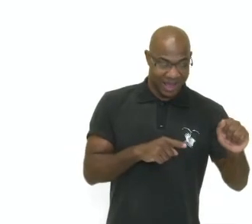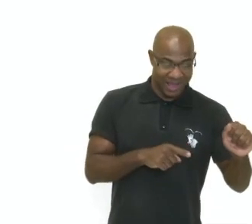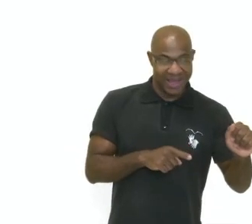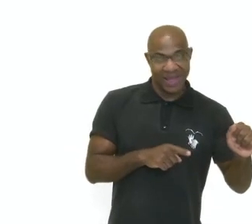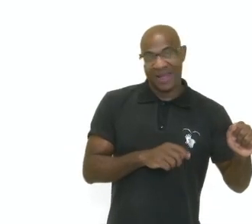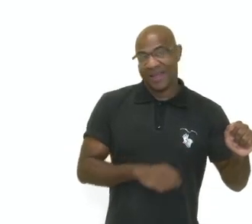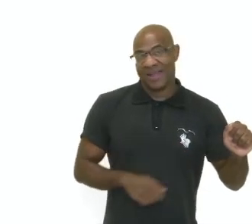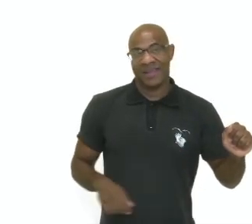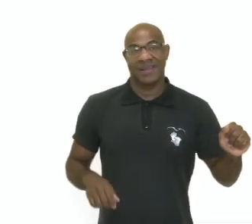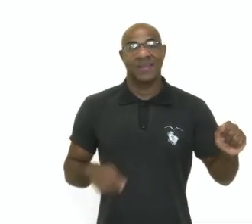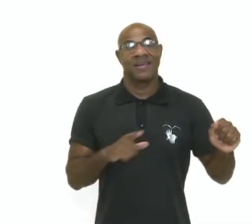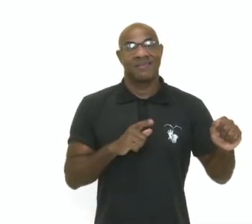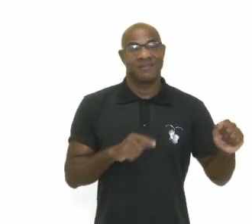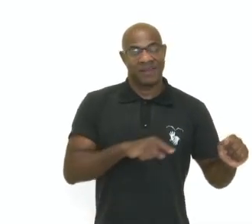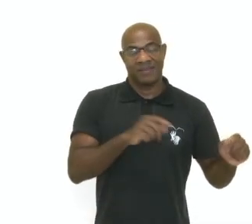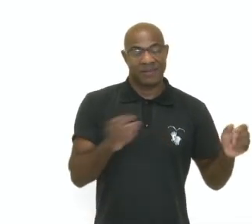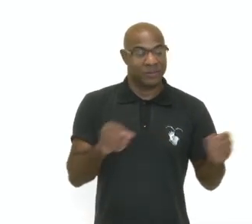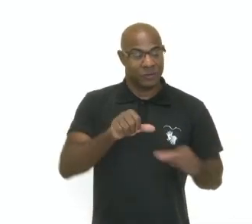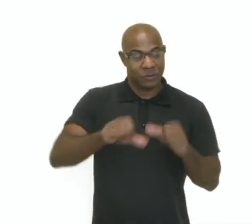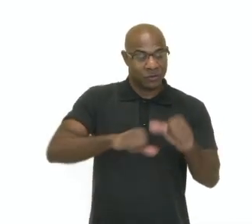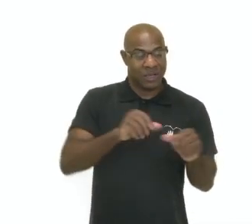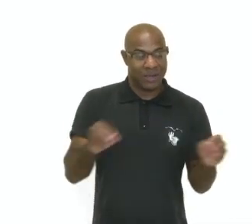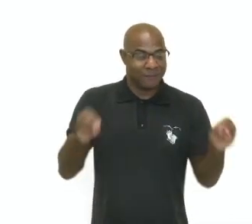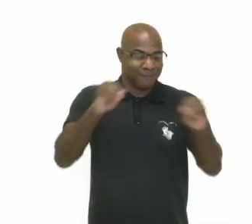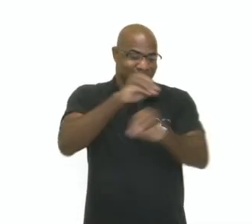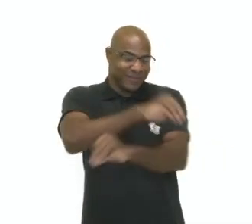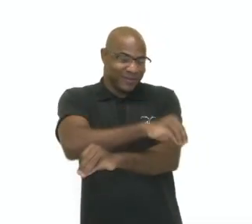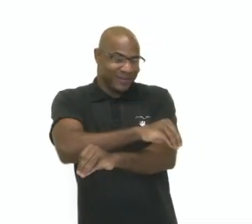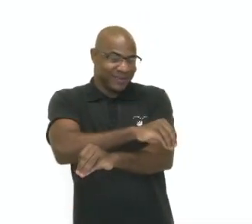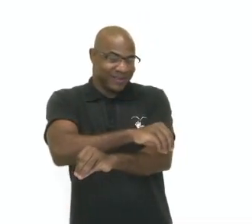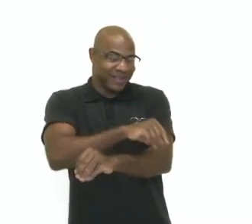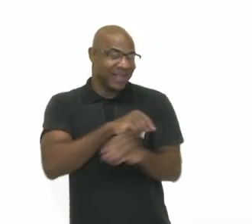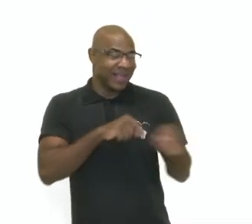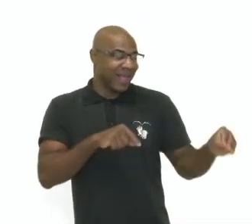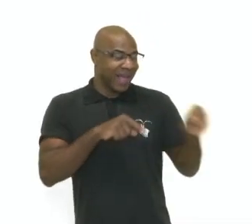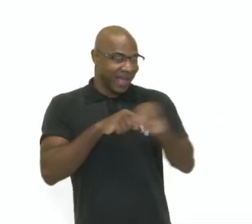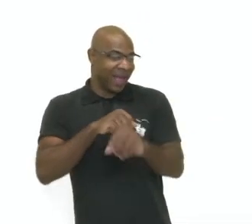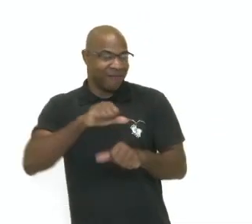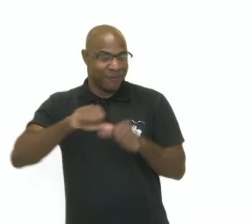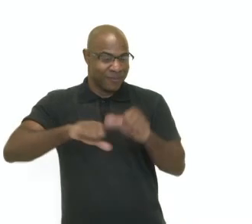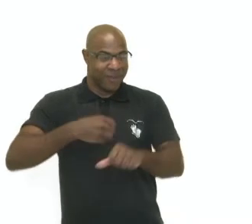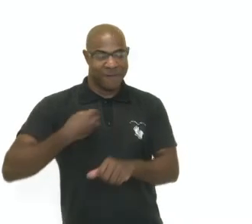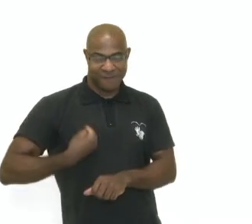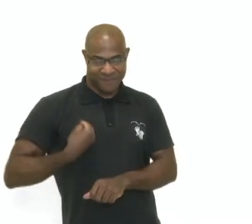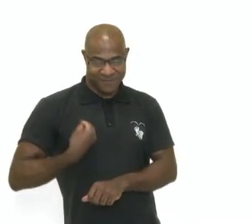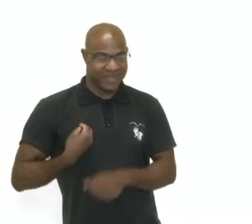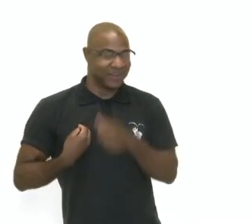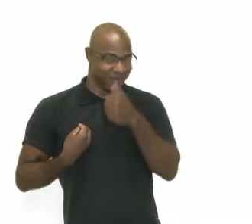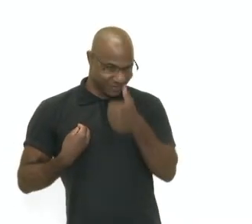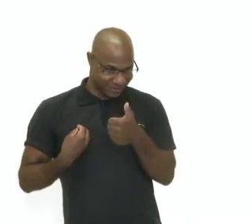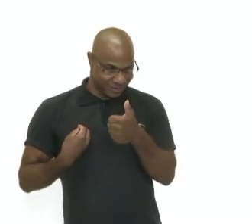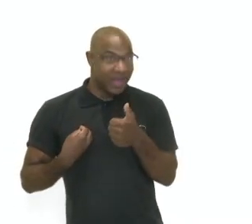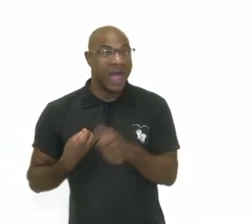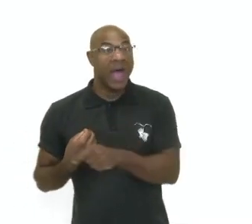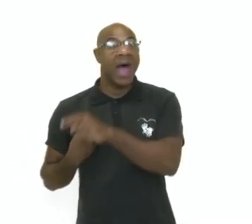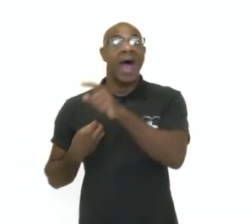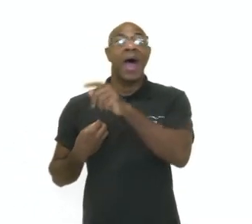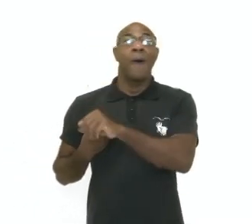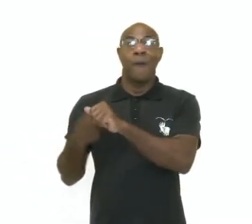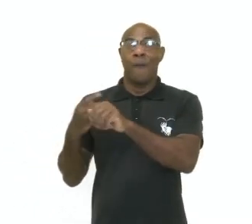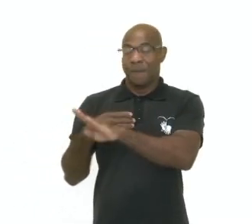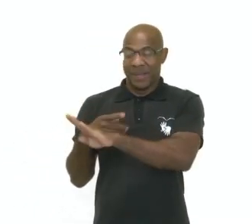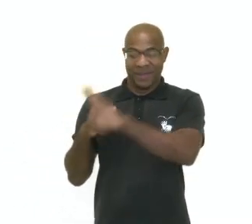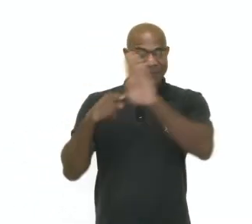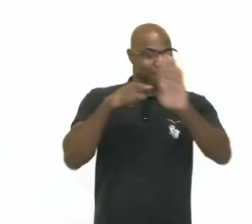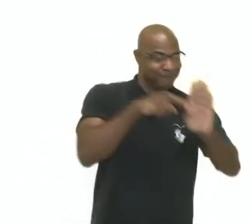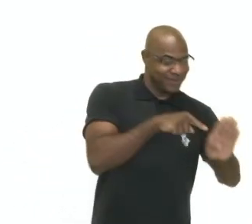A vai representar pessoas que mudaram o estilo de vida, afirmando que a pandemia foi uma oportunidade de refletir. E o pessoal